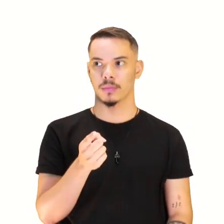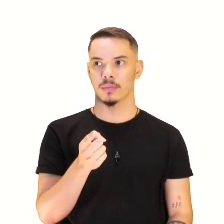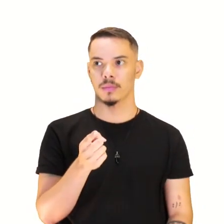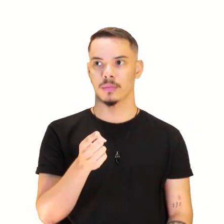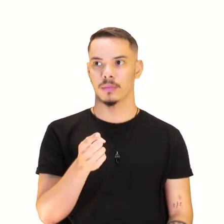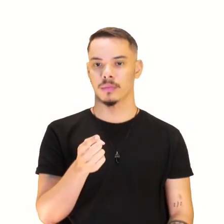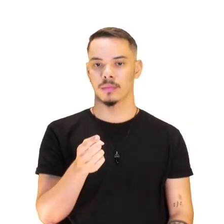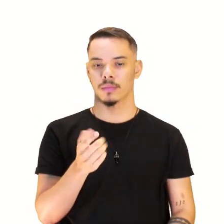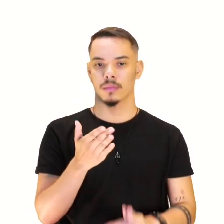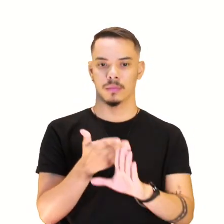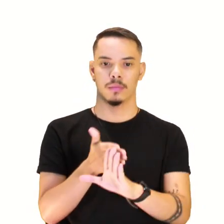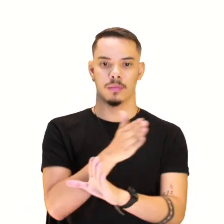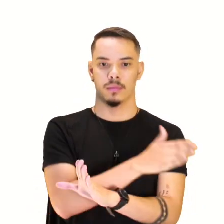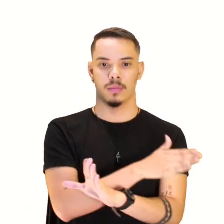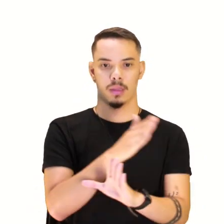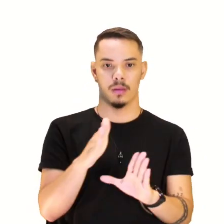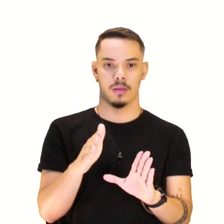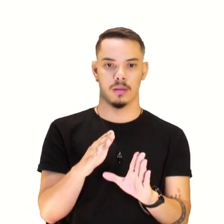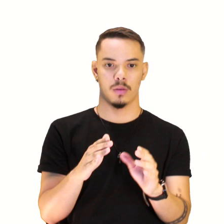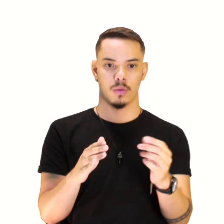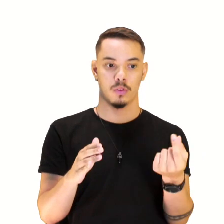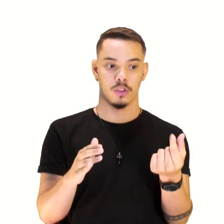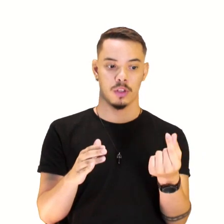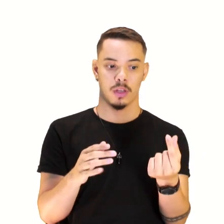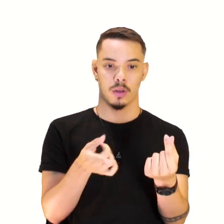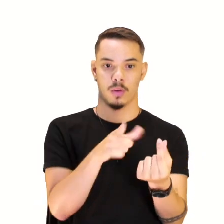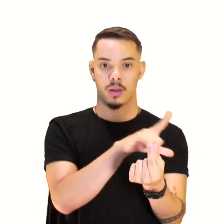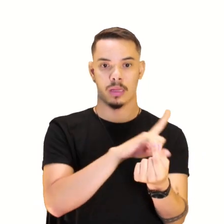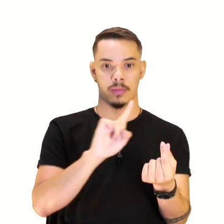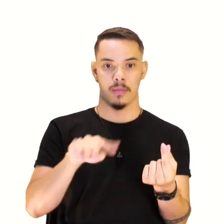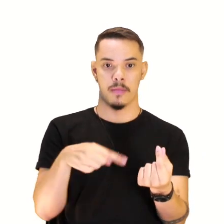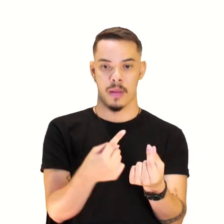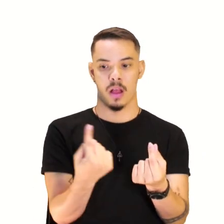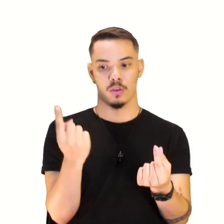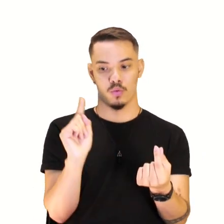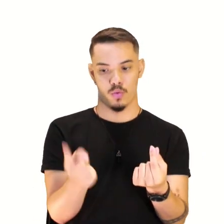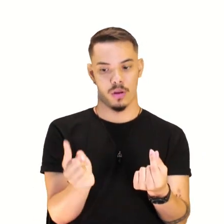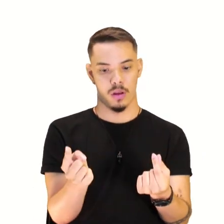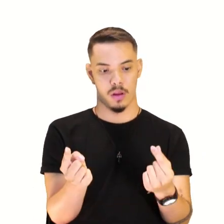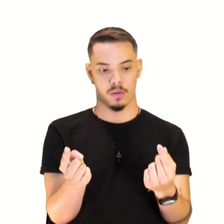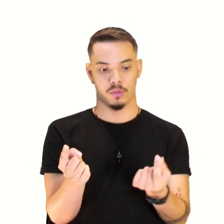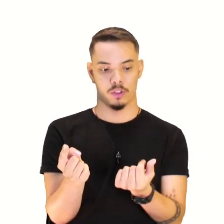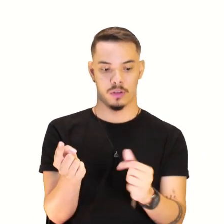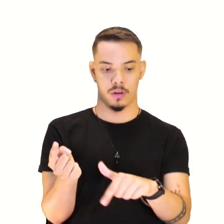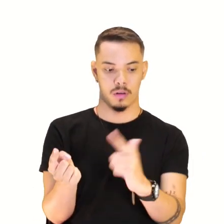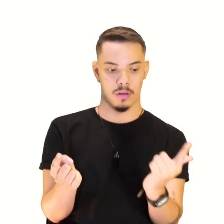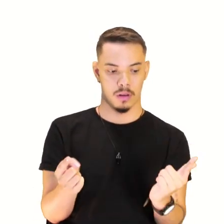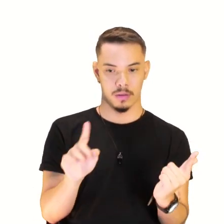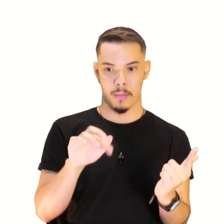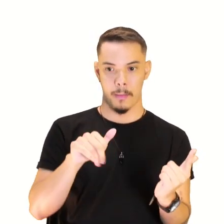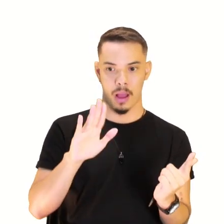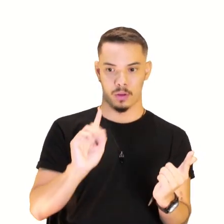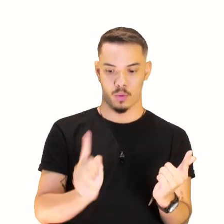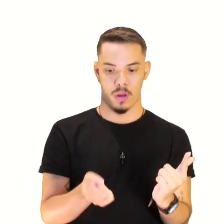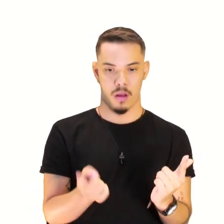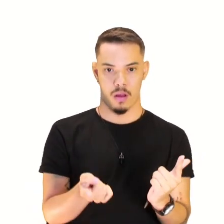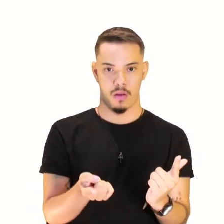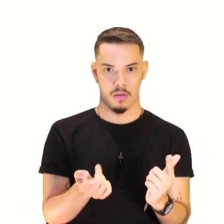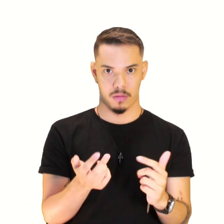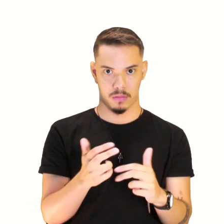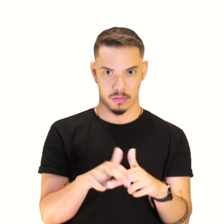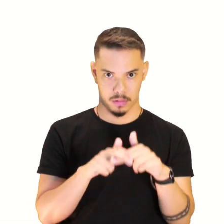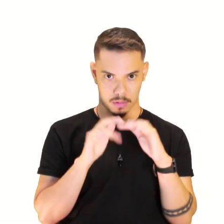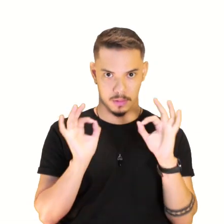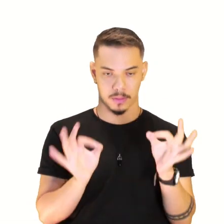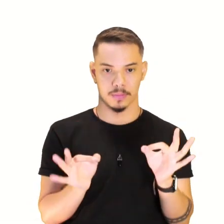o termo anterior mais 1. Muito bem. Então, no primeiro dia era o R$1, no segundo vai